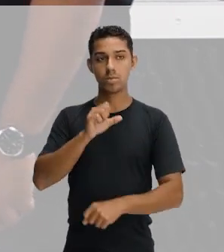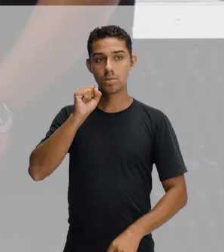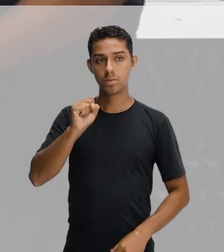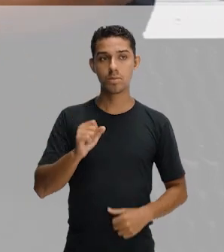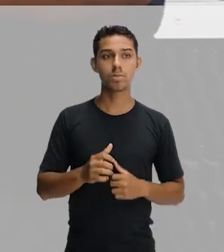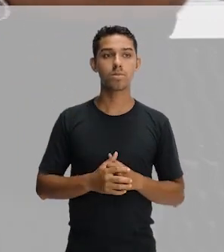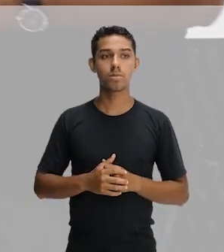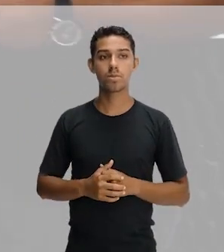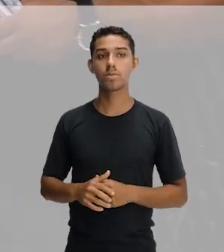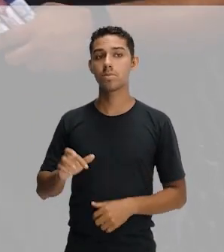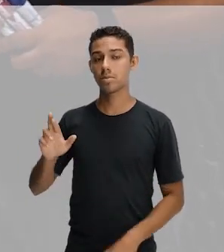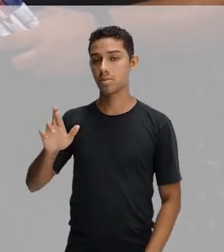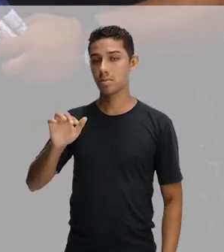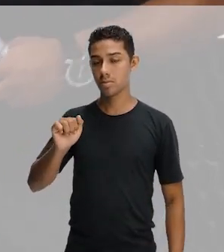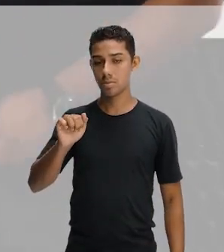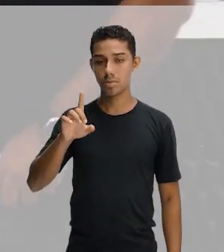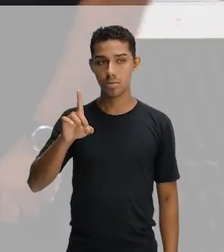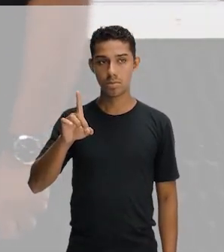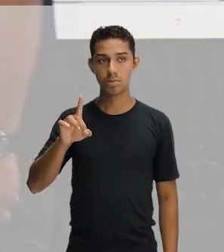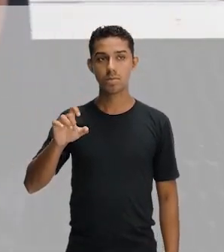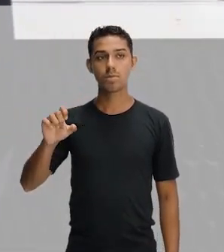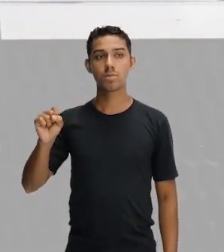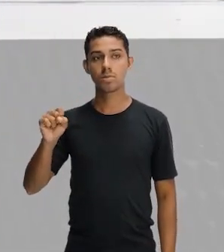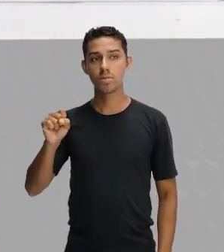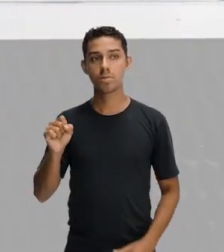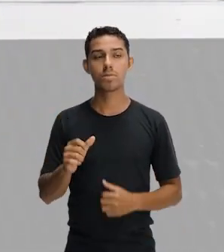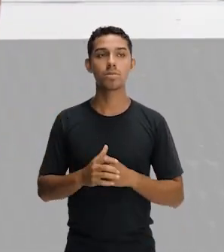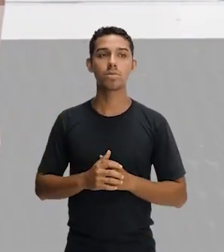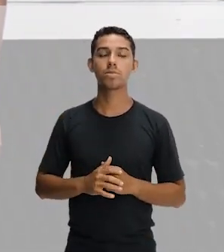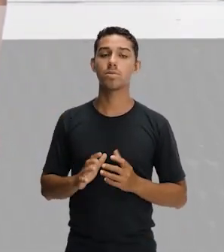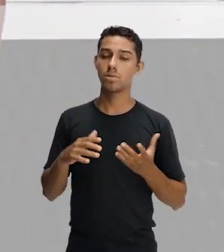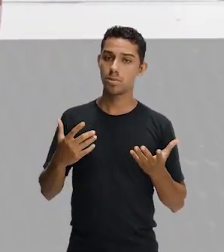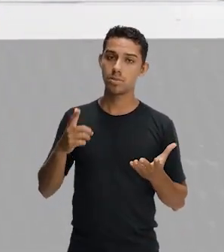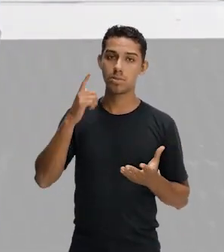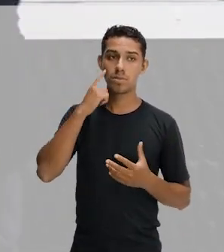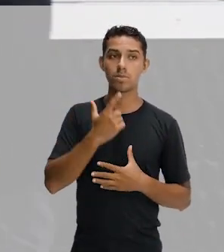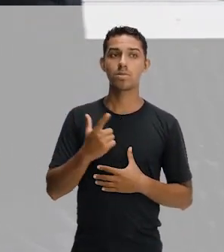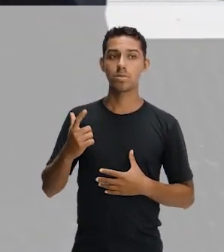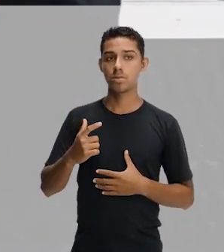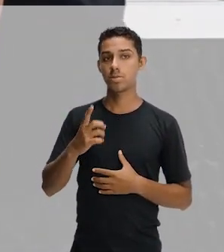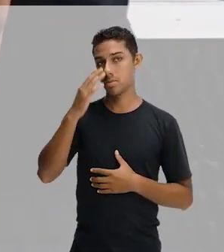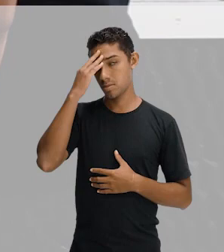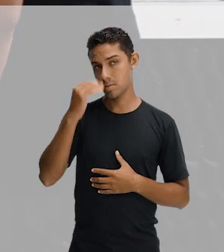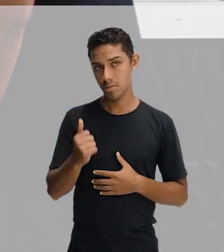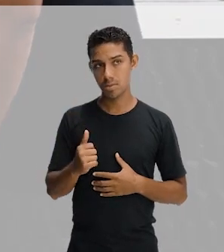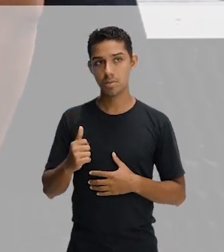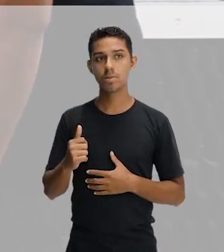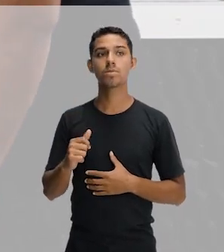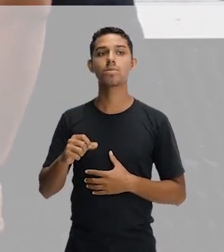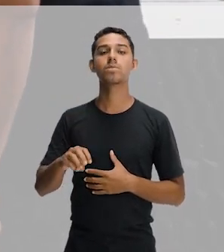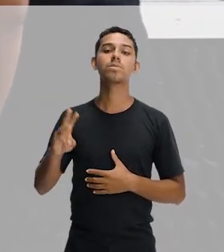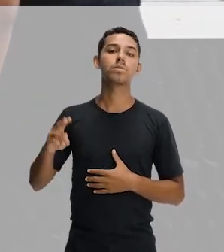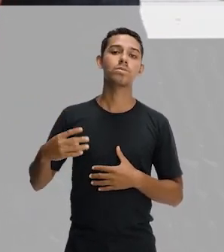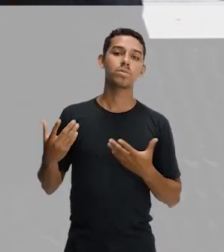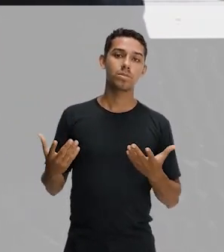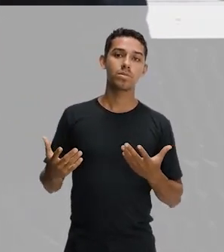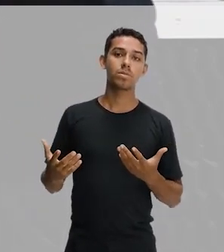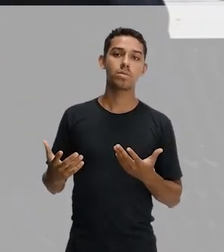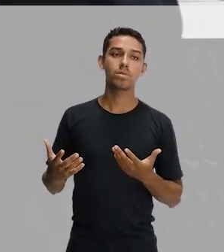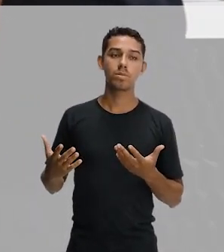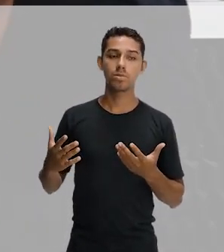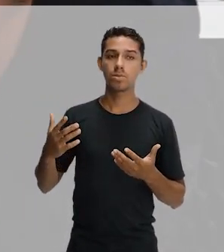rádio por segundo, tá ok? Então eu já sei quem é o nosso momento de